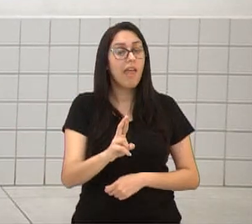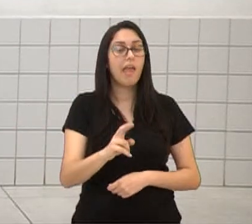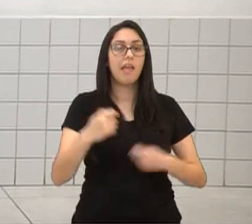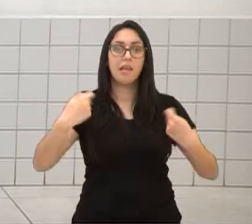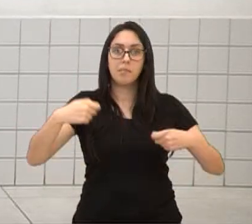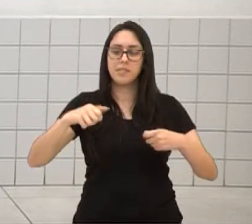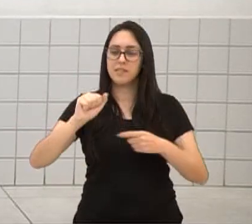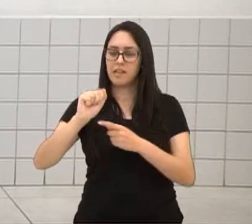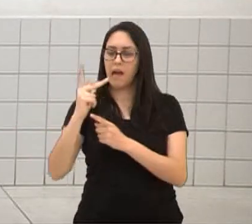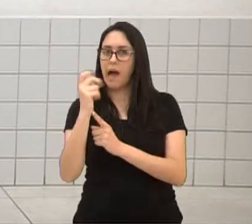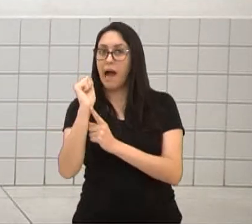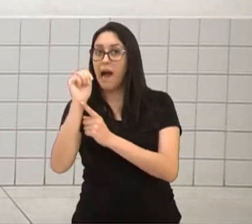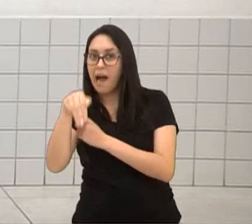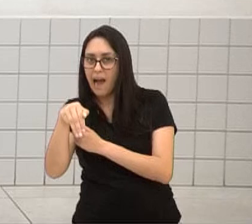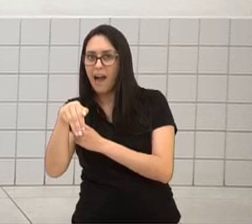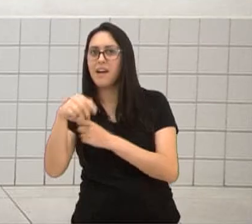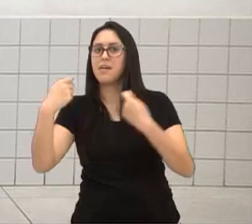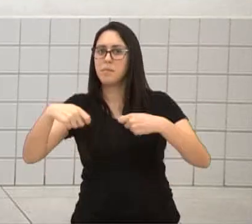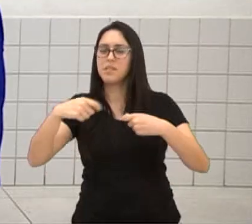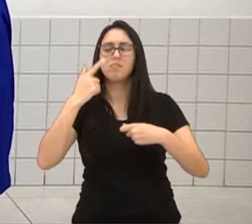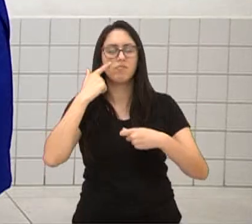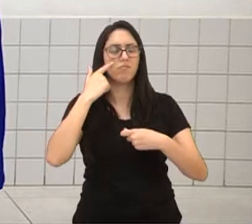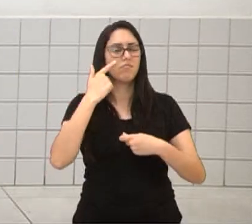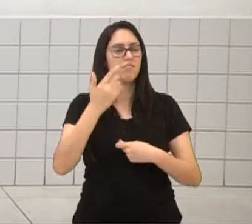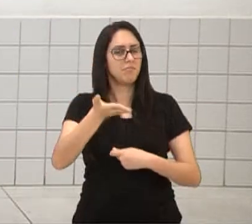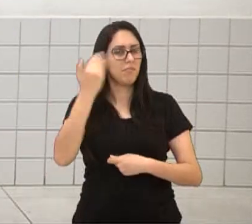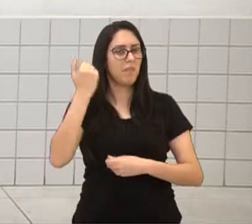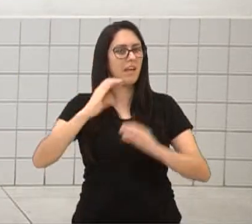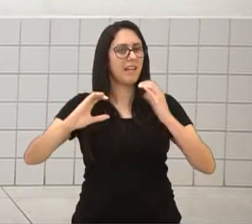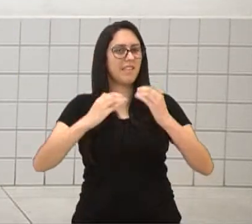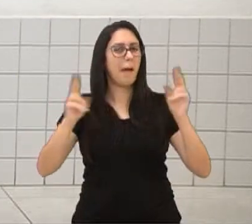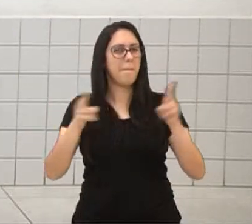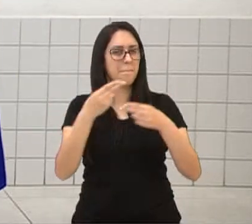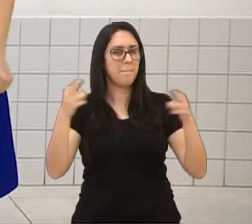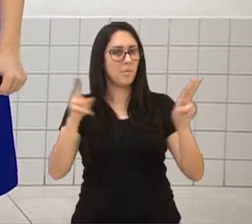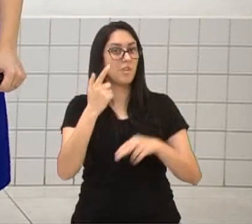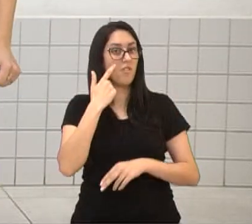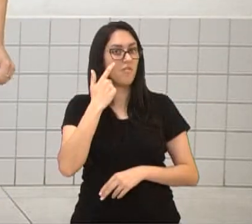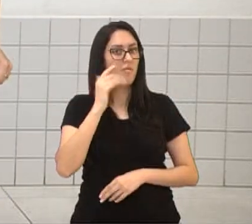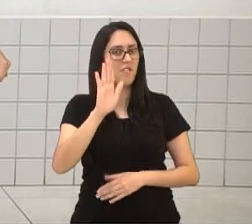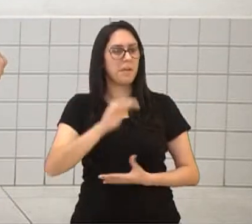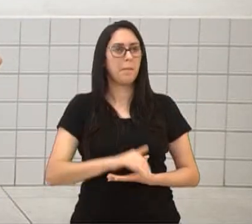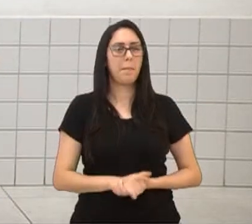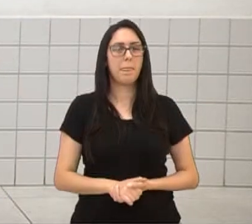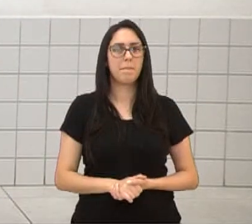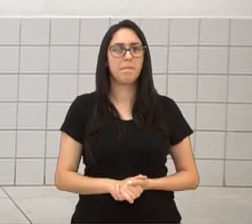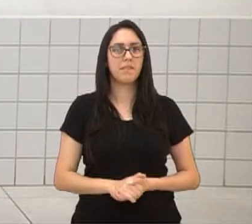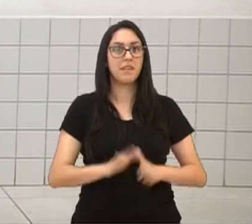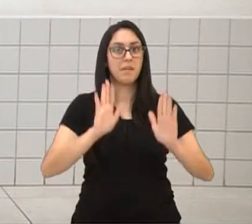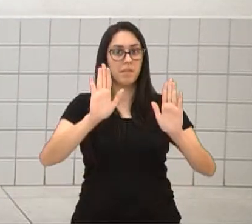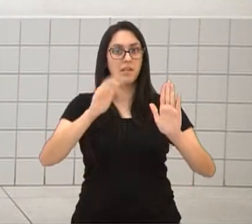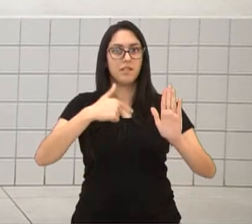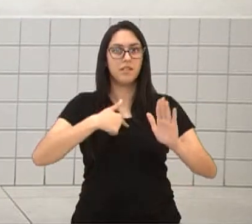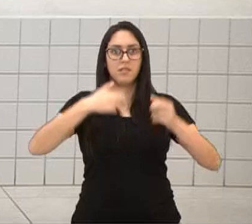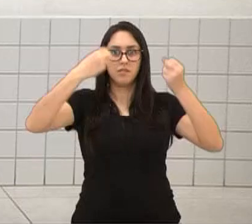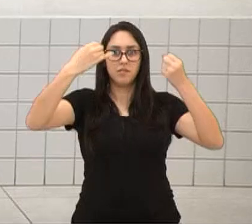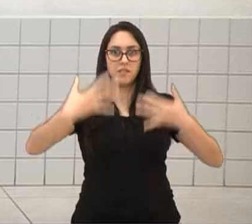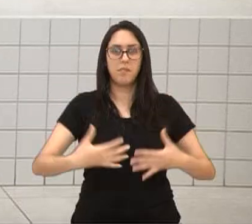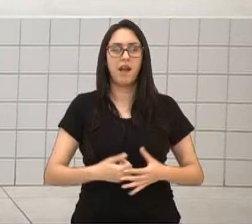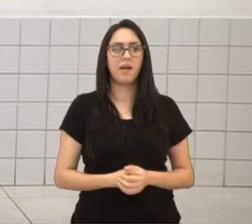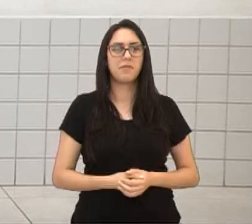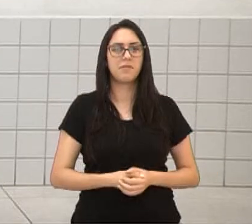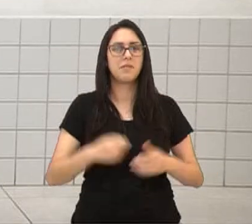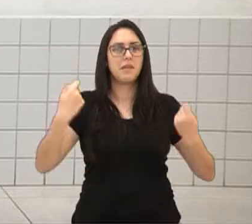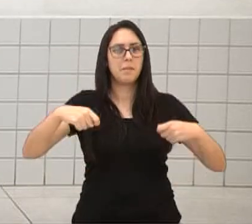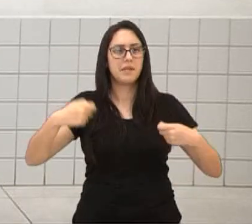Aham, ok? Vamos começar a cantoria, então, do nosso funk? Vamos lá? Vamos lá. É o seguinte, assim, ó. Pera aí que eu vou dar o ritmo primeiro. Vai lá, Prof. Beth, assim, ó.